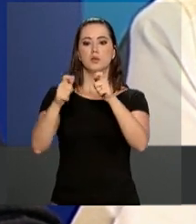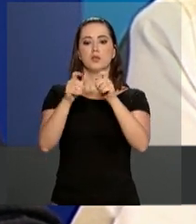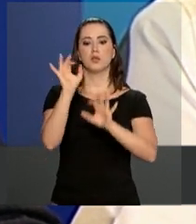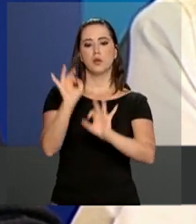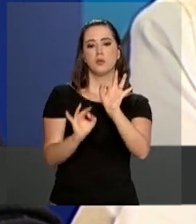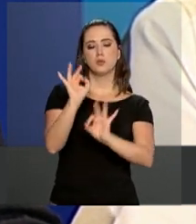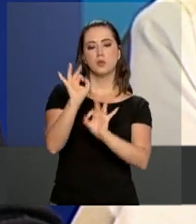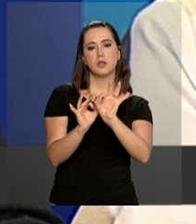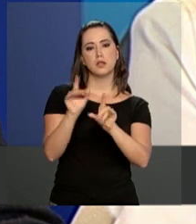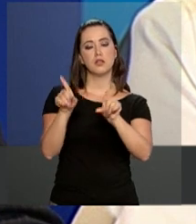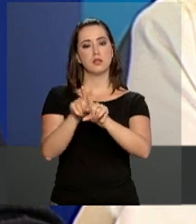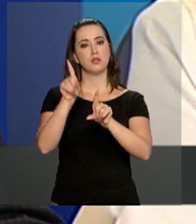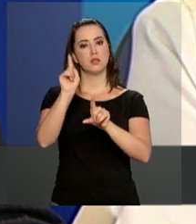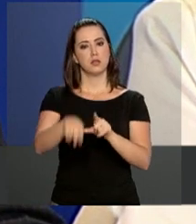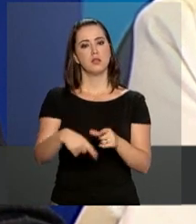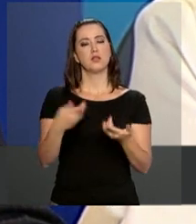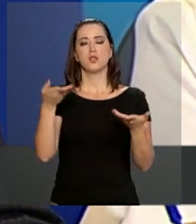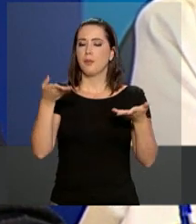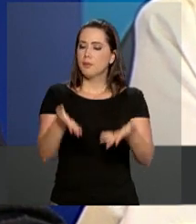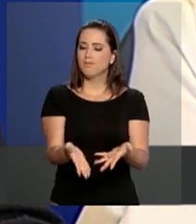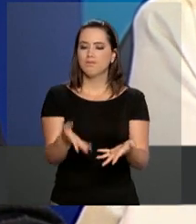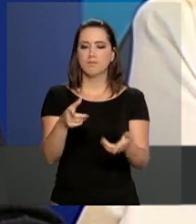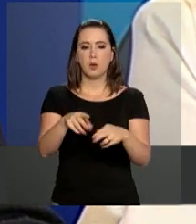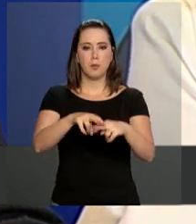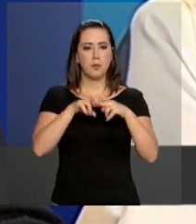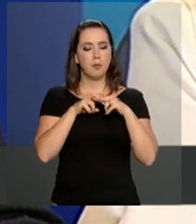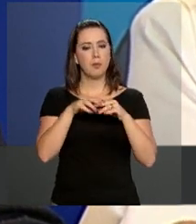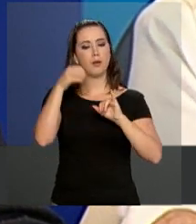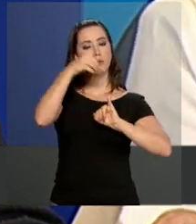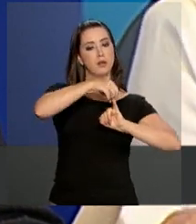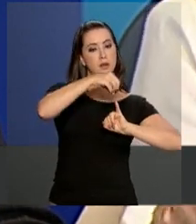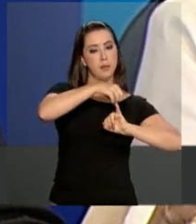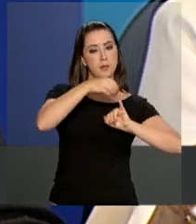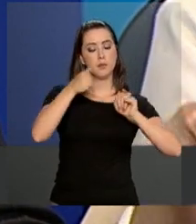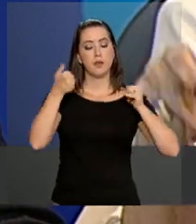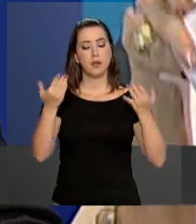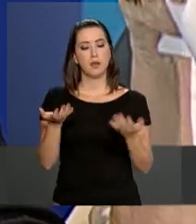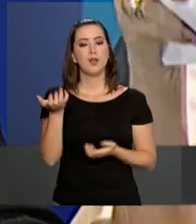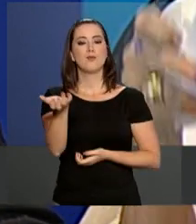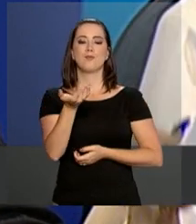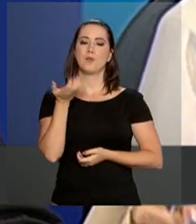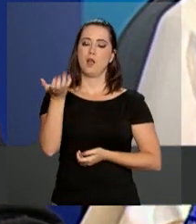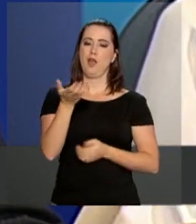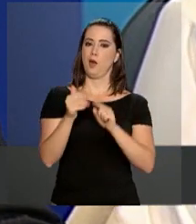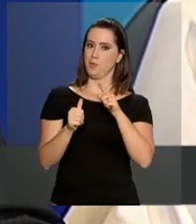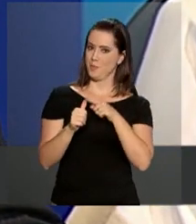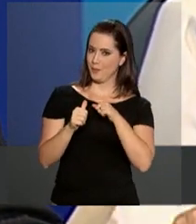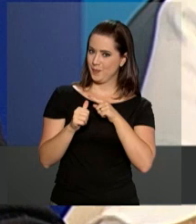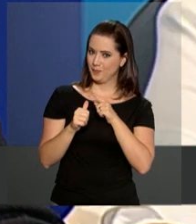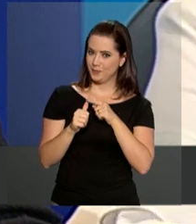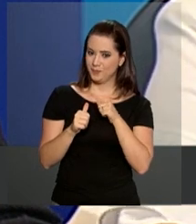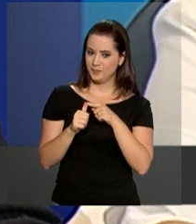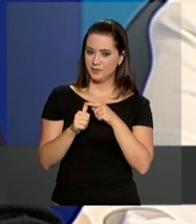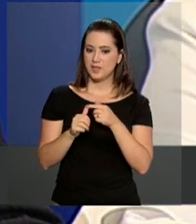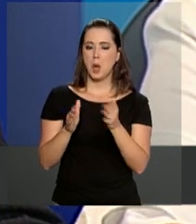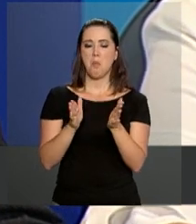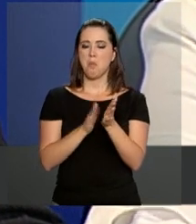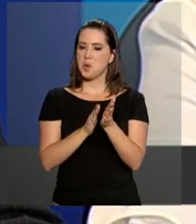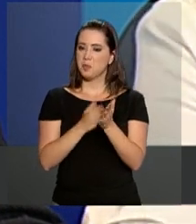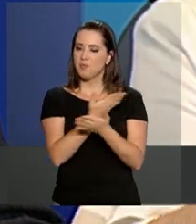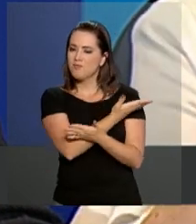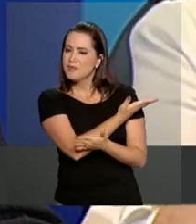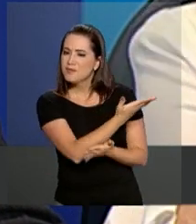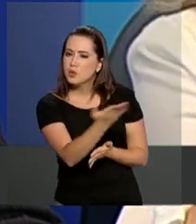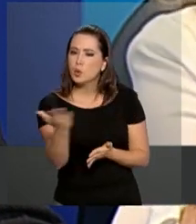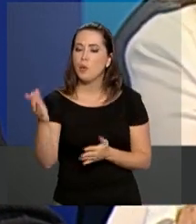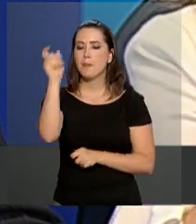exitoso aqui especialmente por parte do inep então gostaria de primeiro é parabenizar a